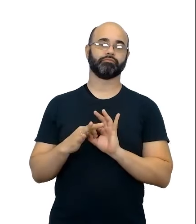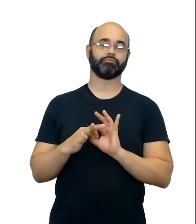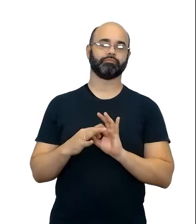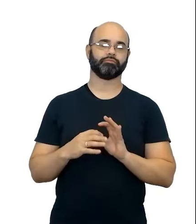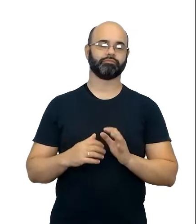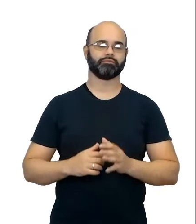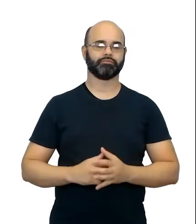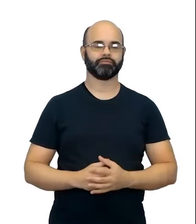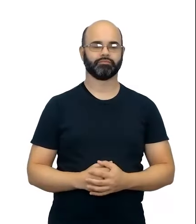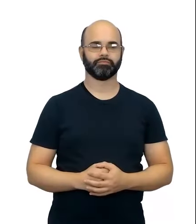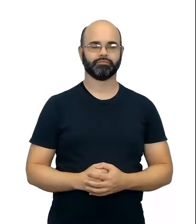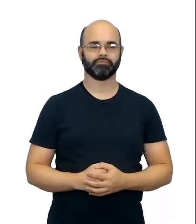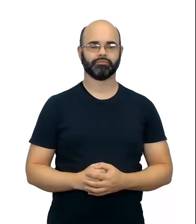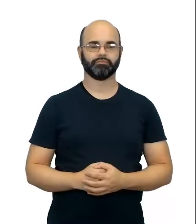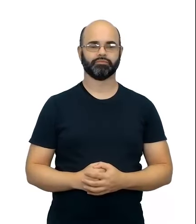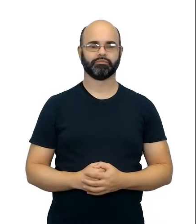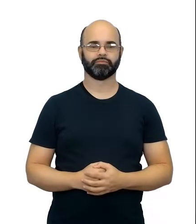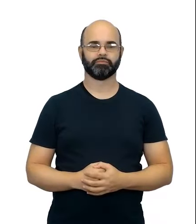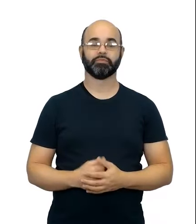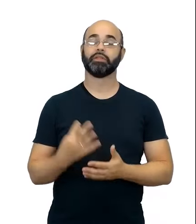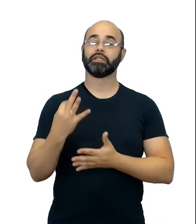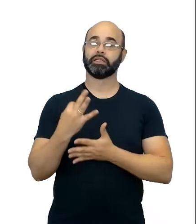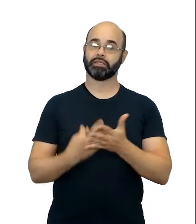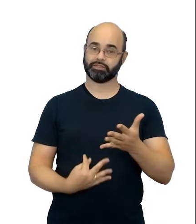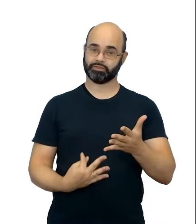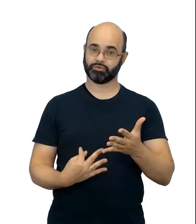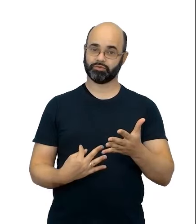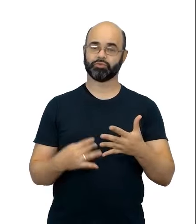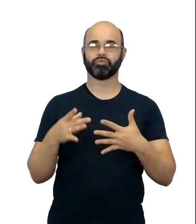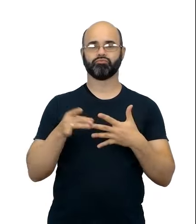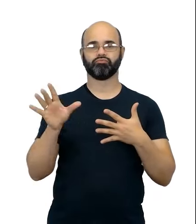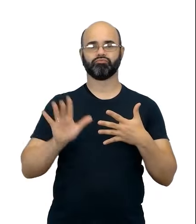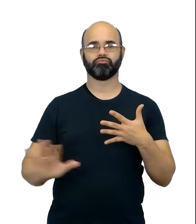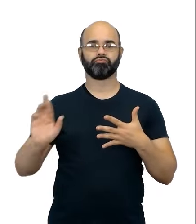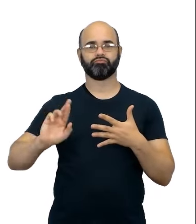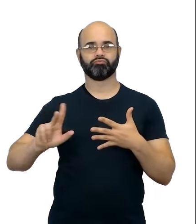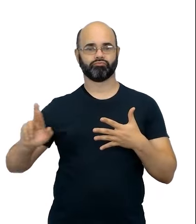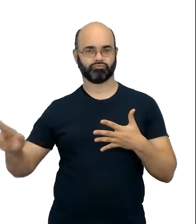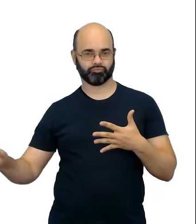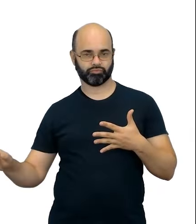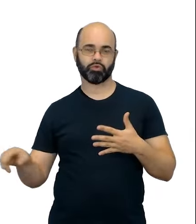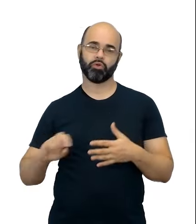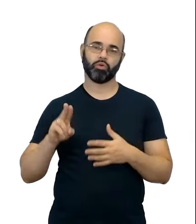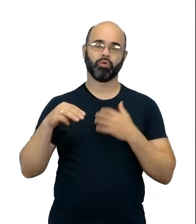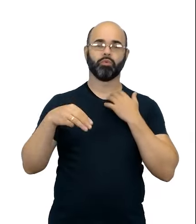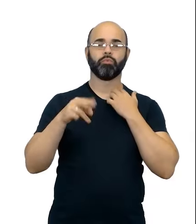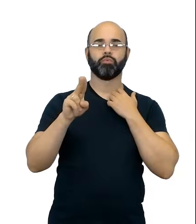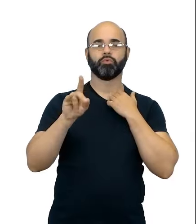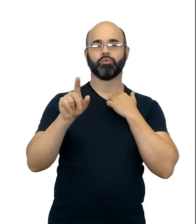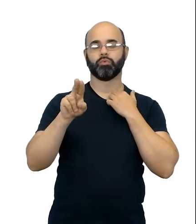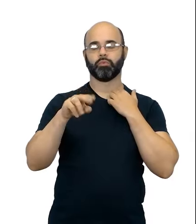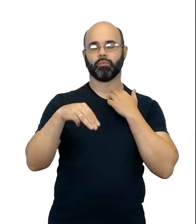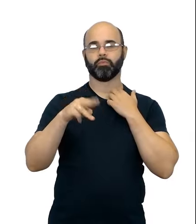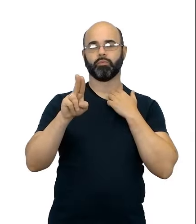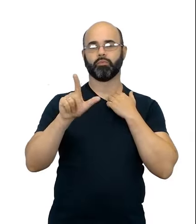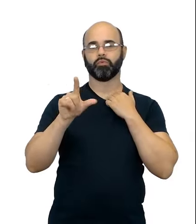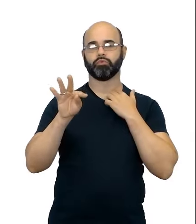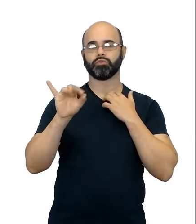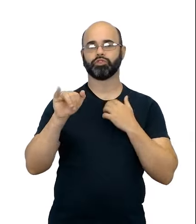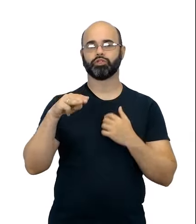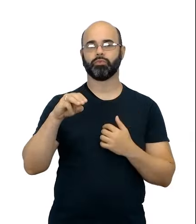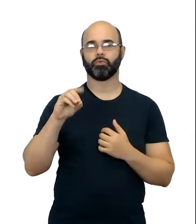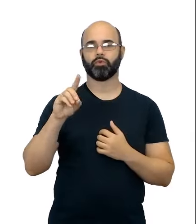seguindo, textos multimodais e multissemióticos. Então, esse é um tema da nossa formação,